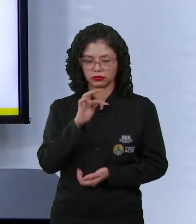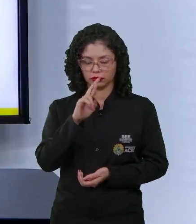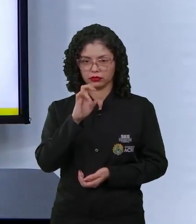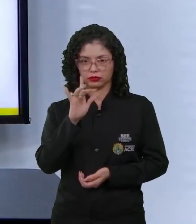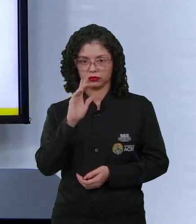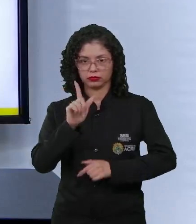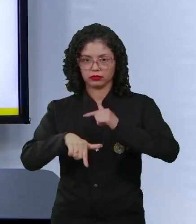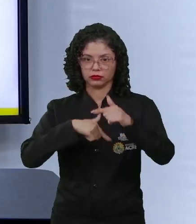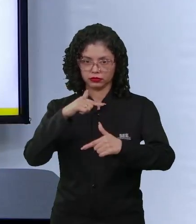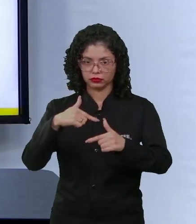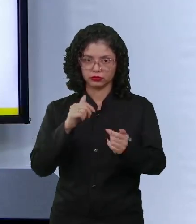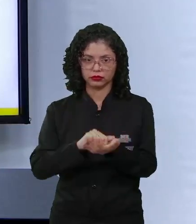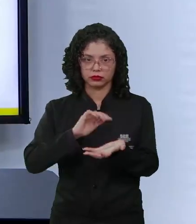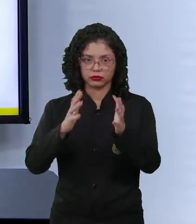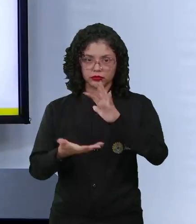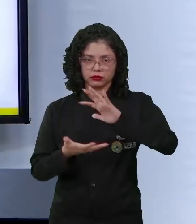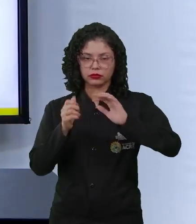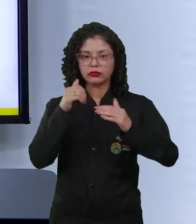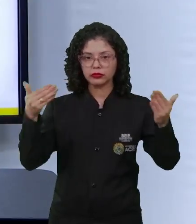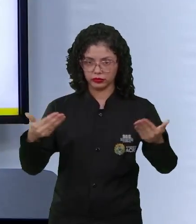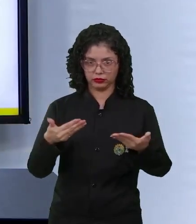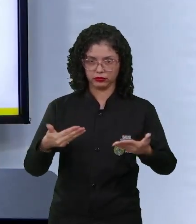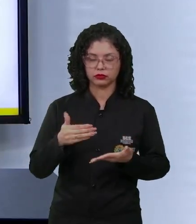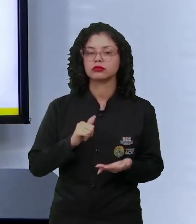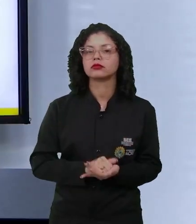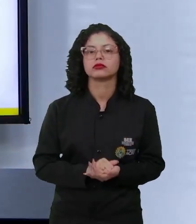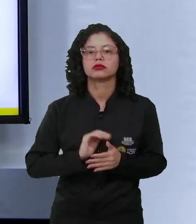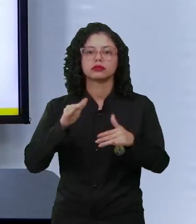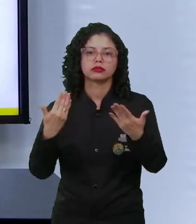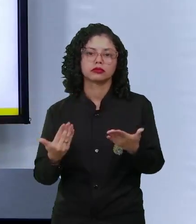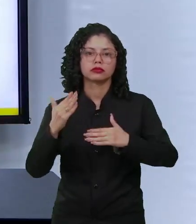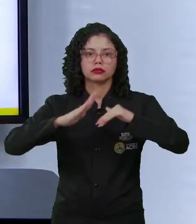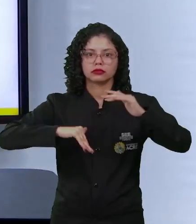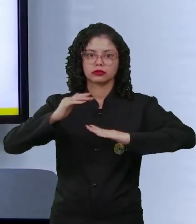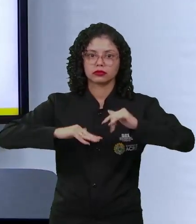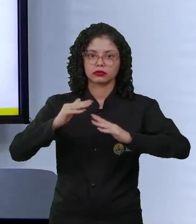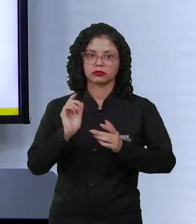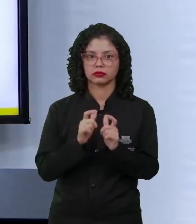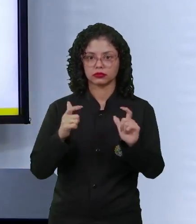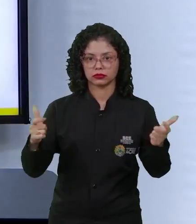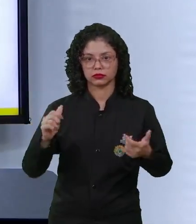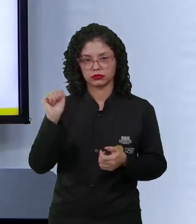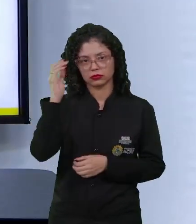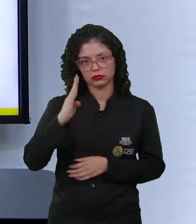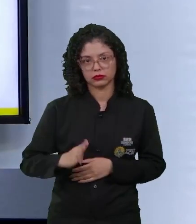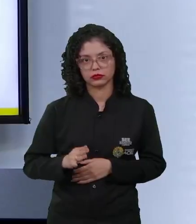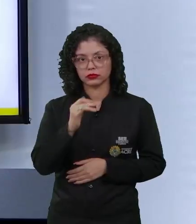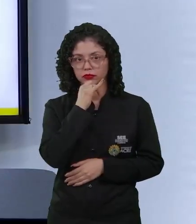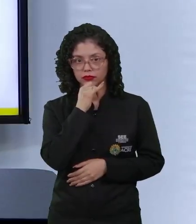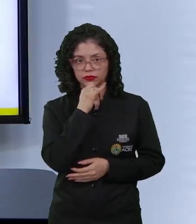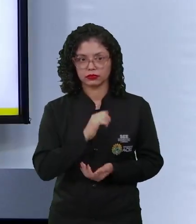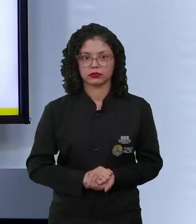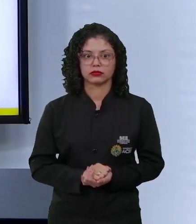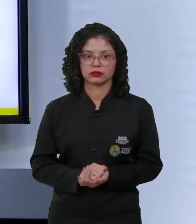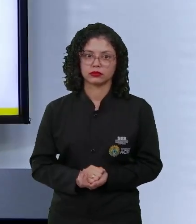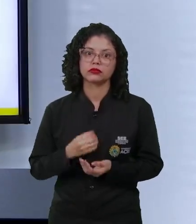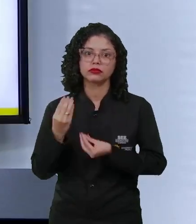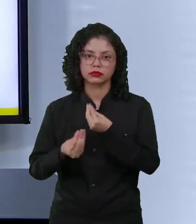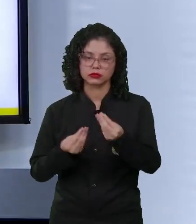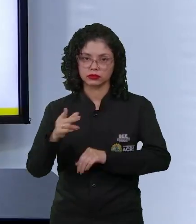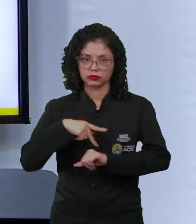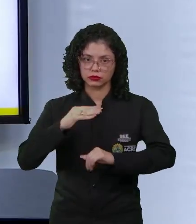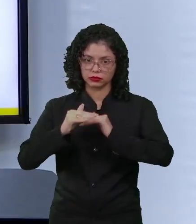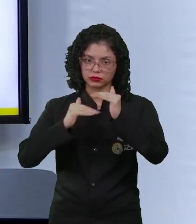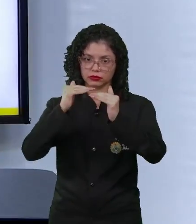do trabalho no mundo globalizado. E qual é a profissão que mais cresce no Brasil, por exemplo, que é tido como um país